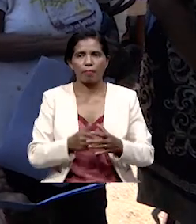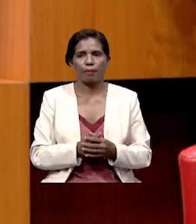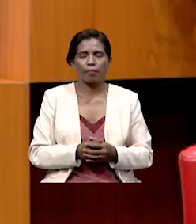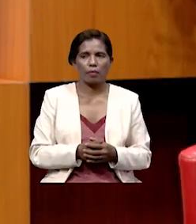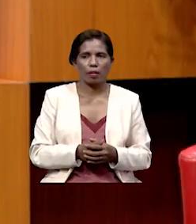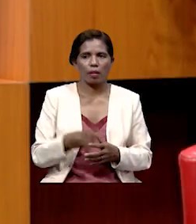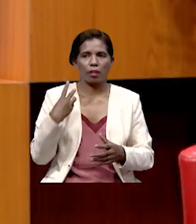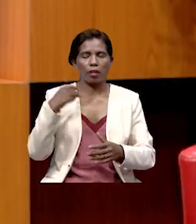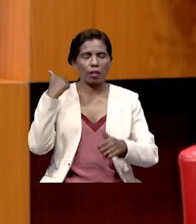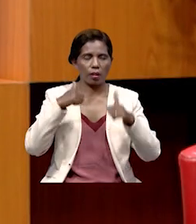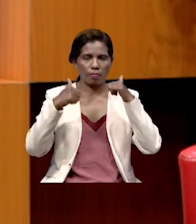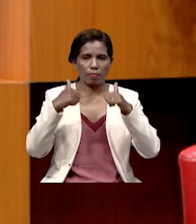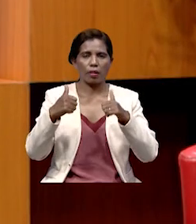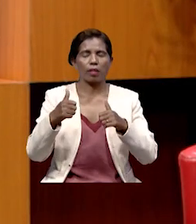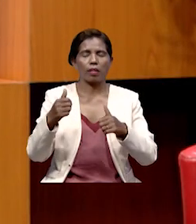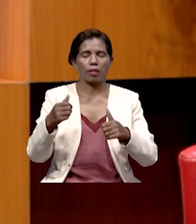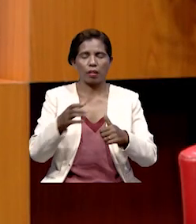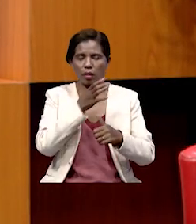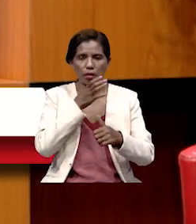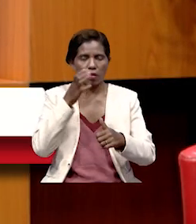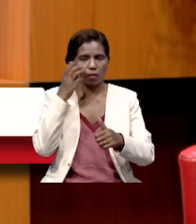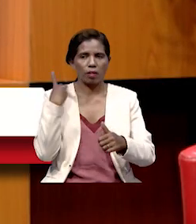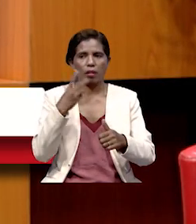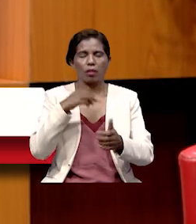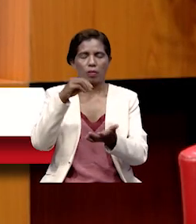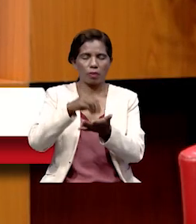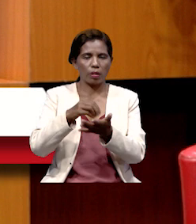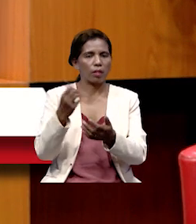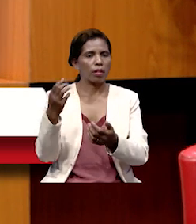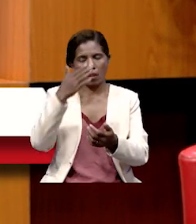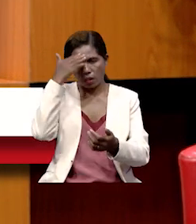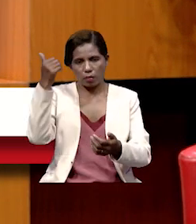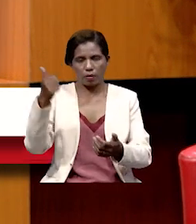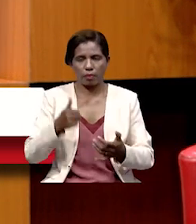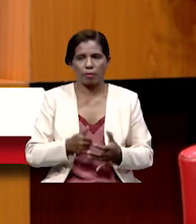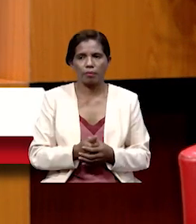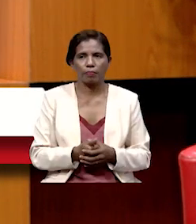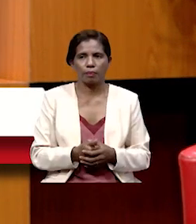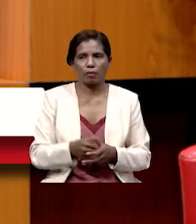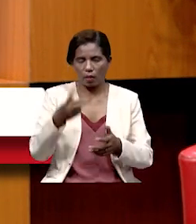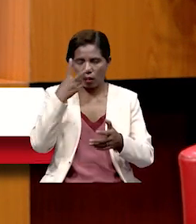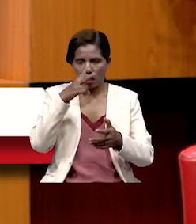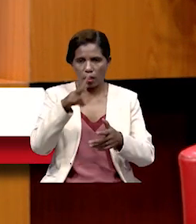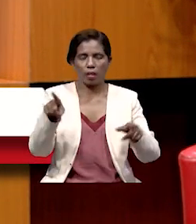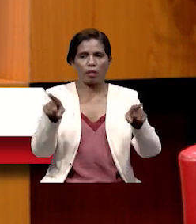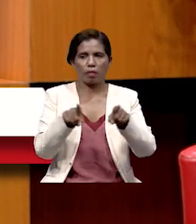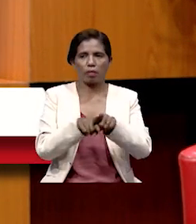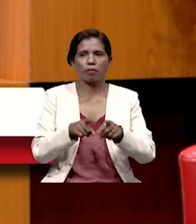qual é o setor da agricultura sai prioridade, mas e orçamento e da anactiri cantia. Hare Hanesan